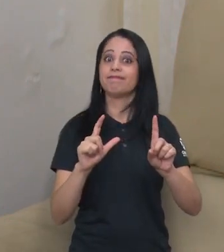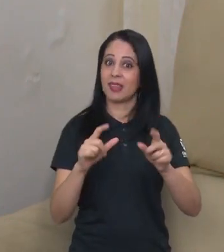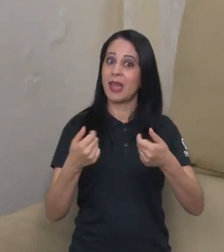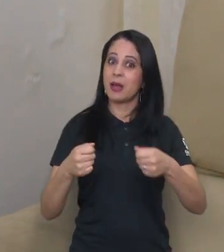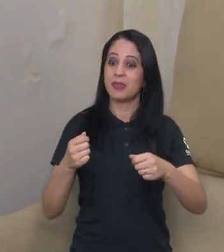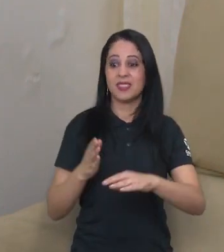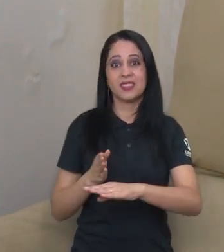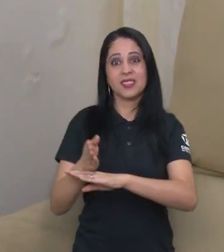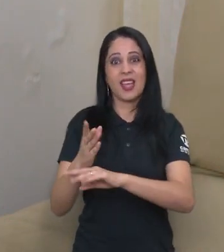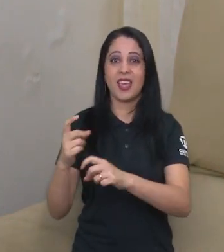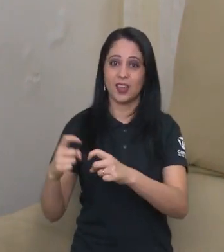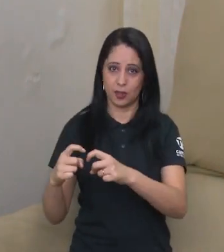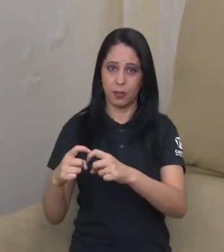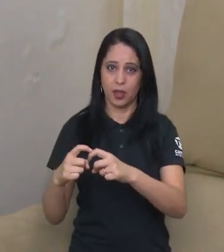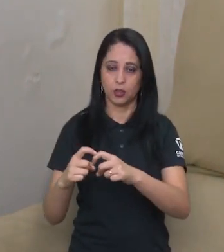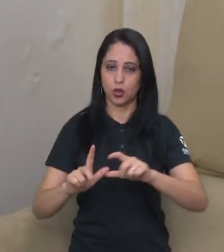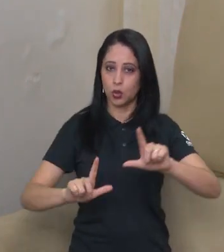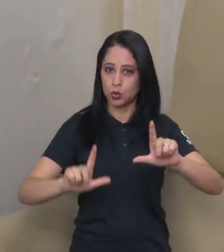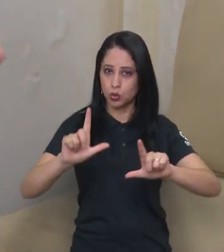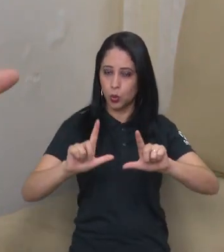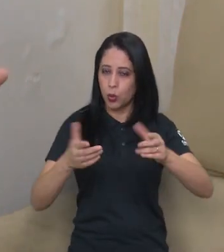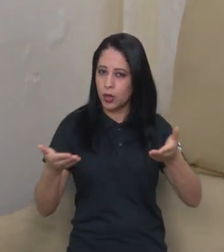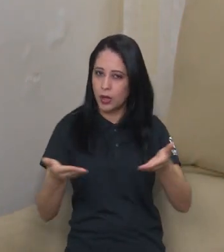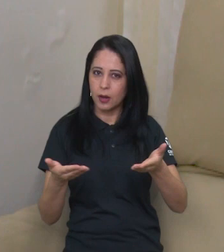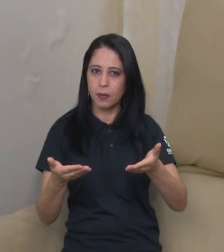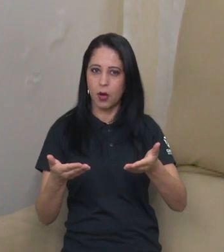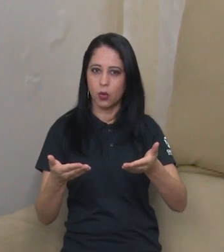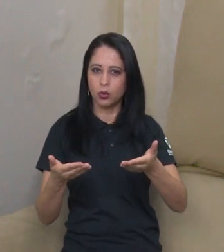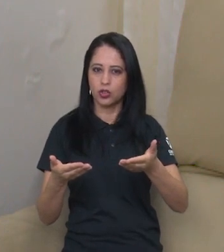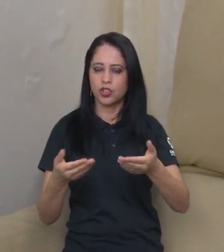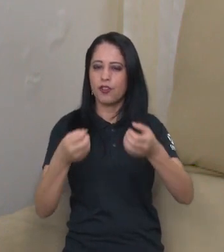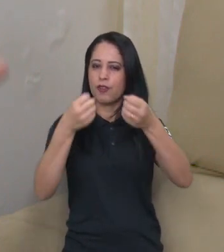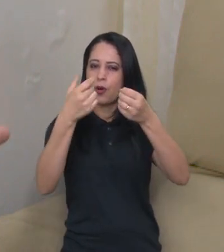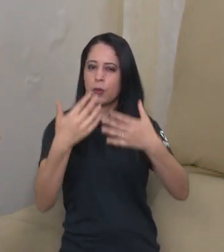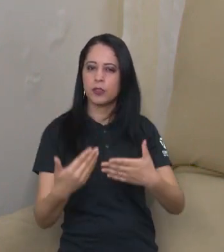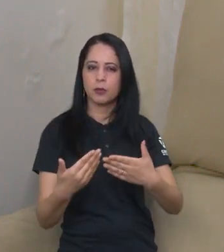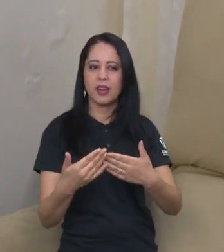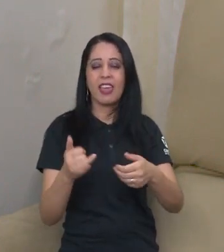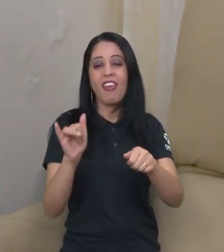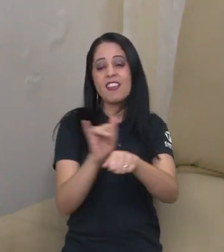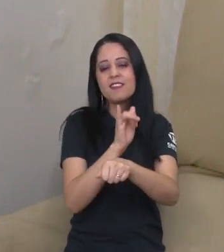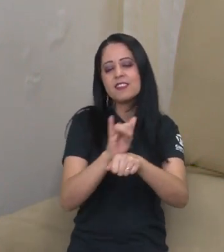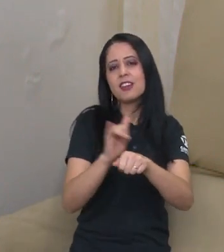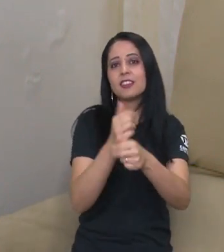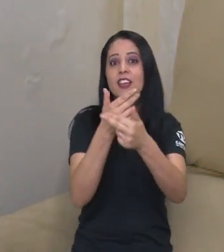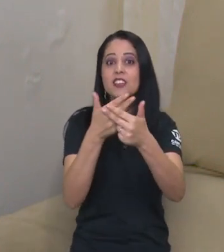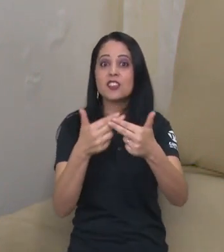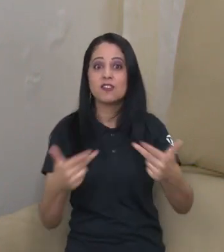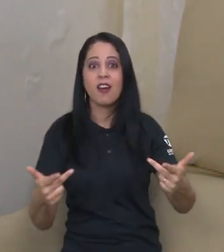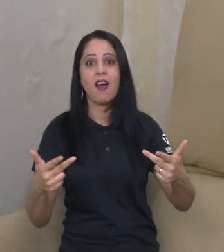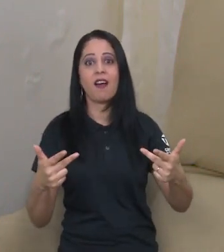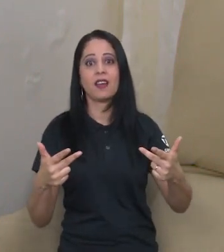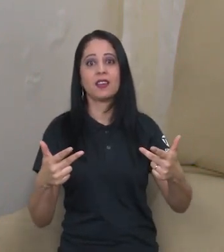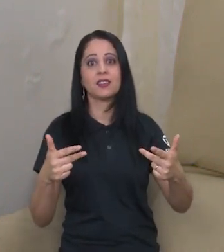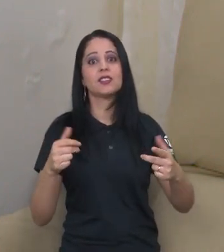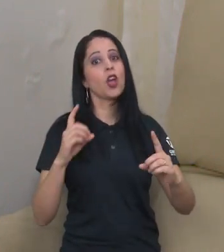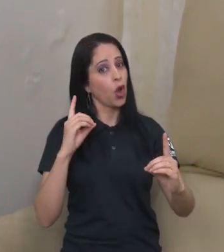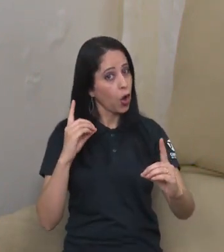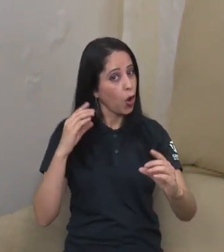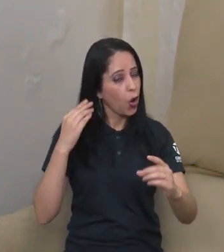Bem com Você de hoje, nós vamos falar sobre vários métodos para ajudar na realização desse sonho, entre eles